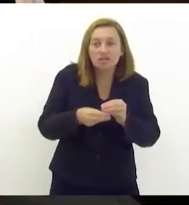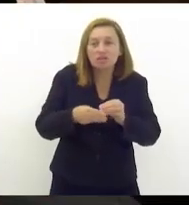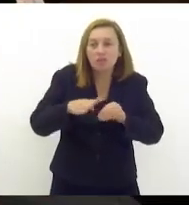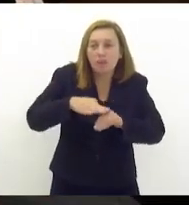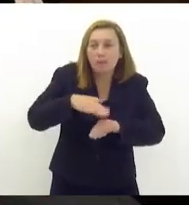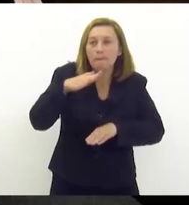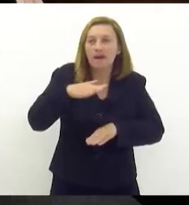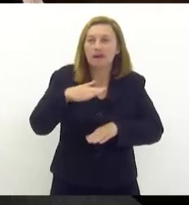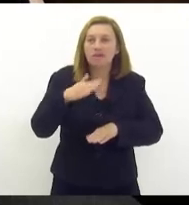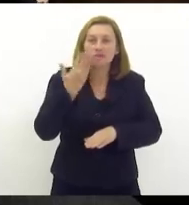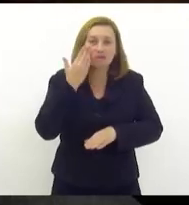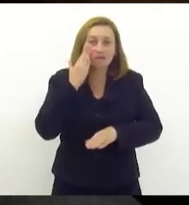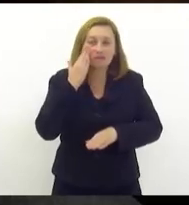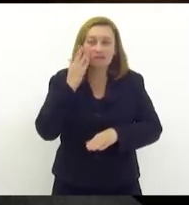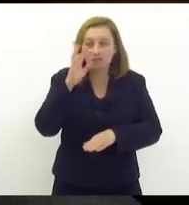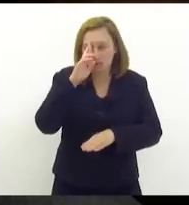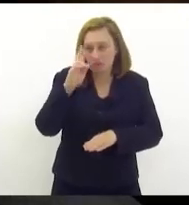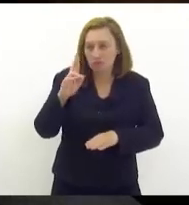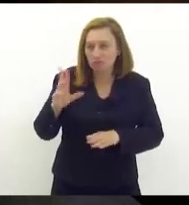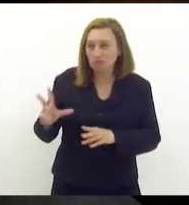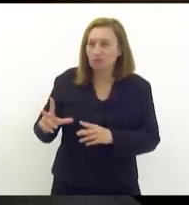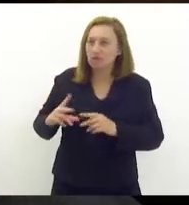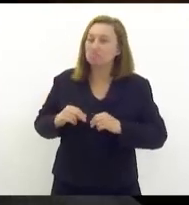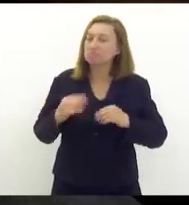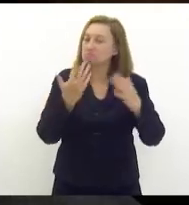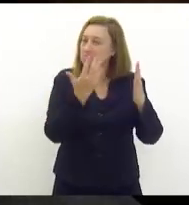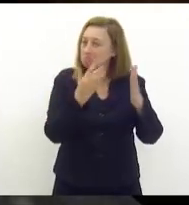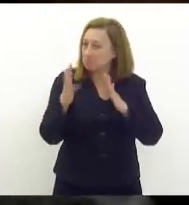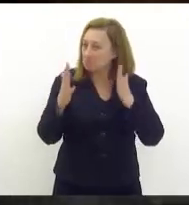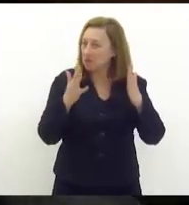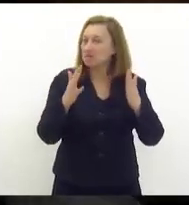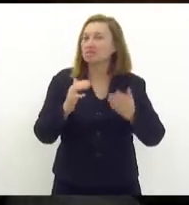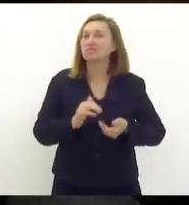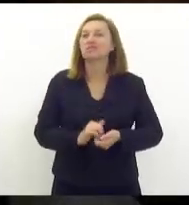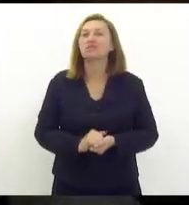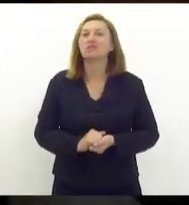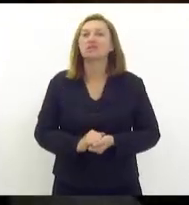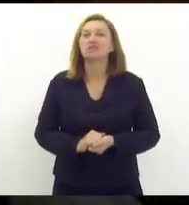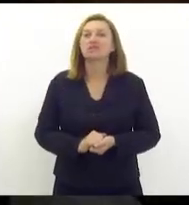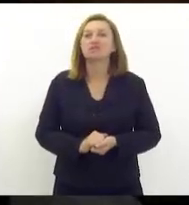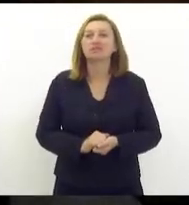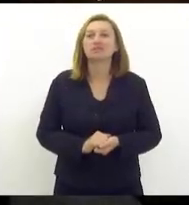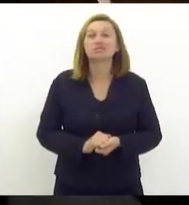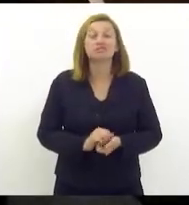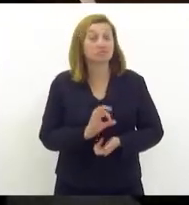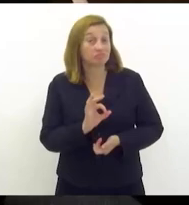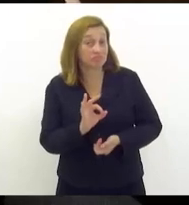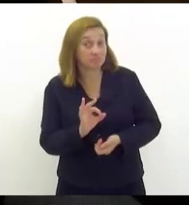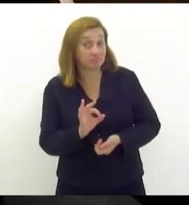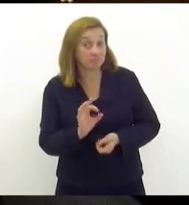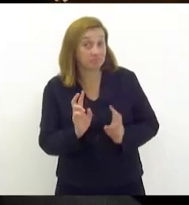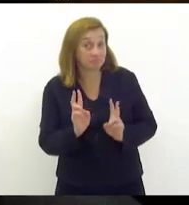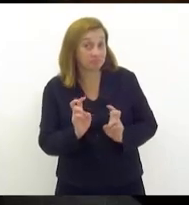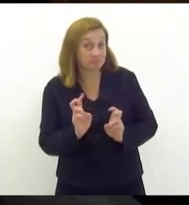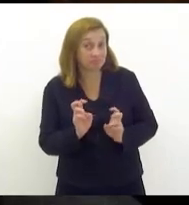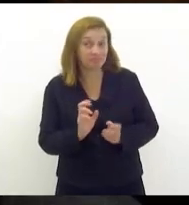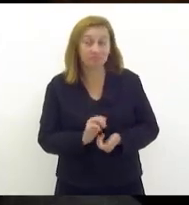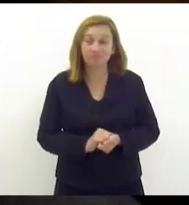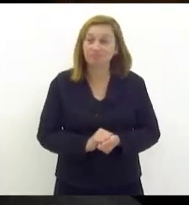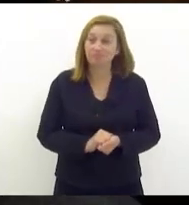maior e o senhor merece os nossos elogios os aplausos e o fato de